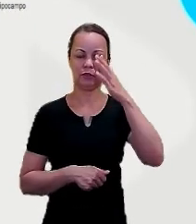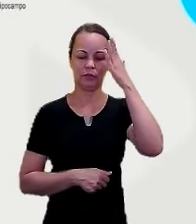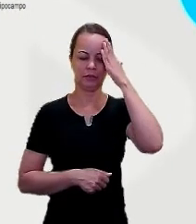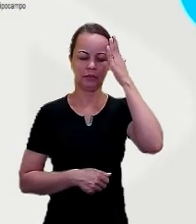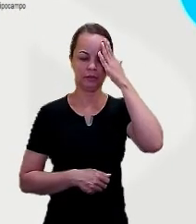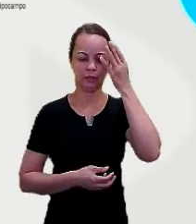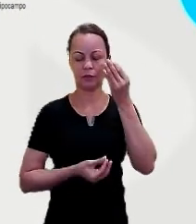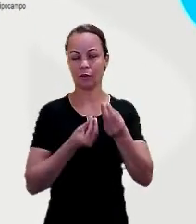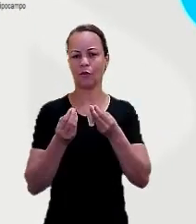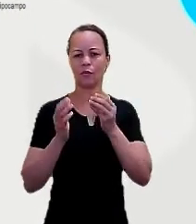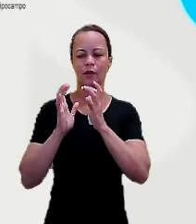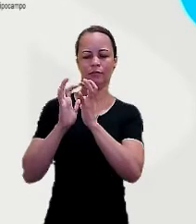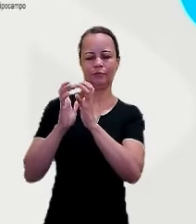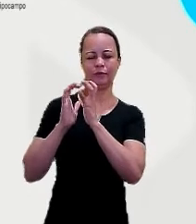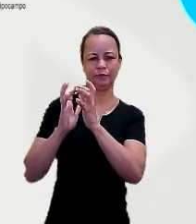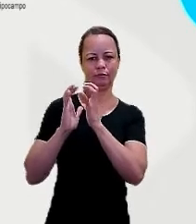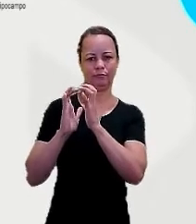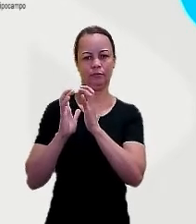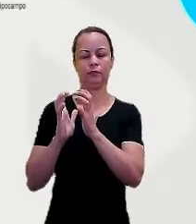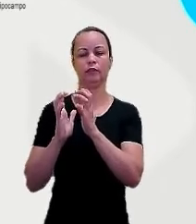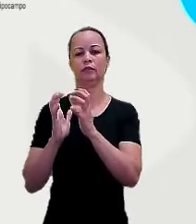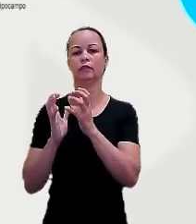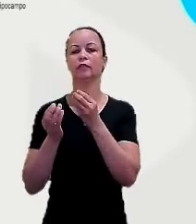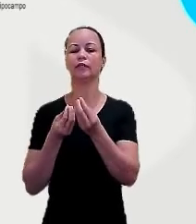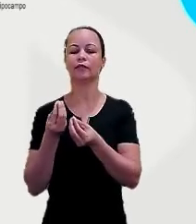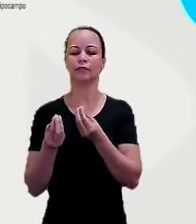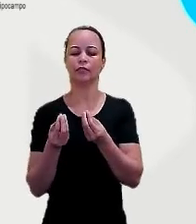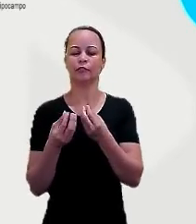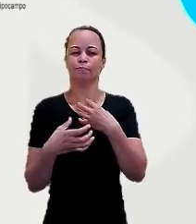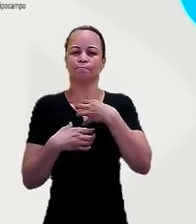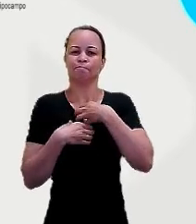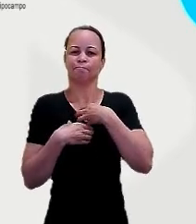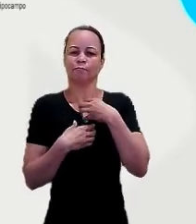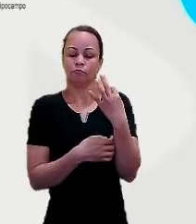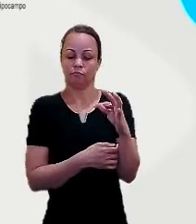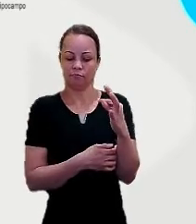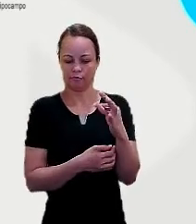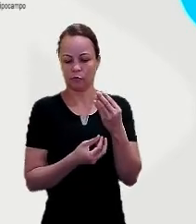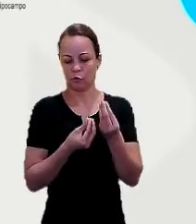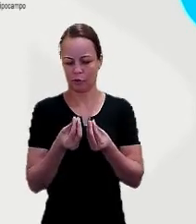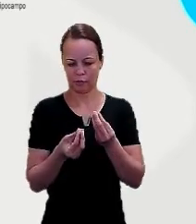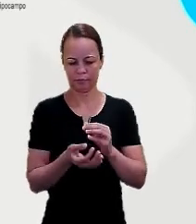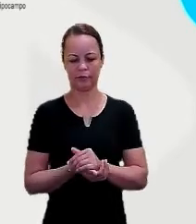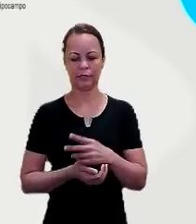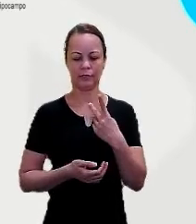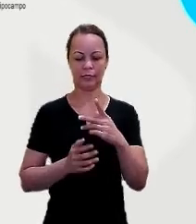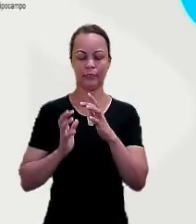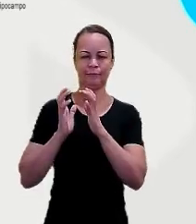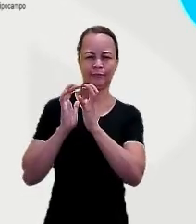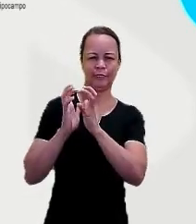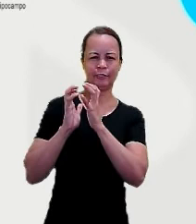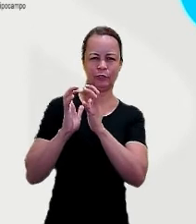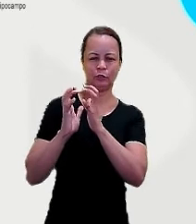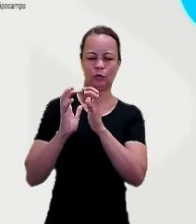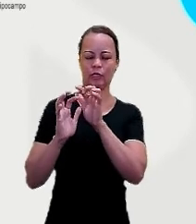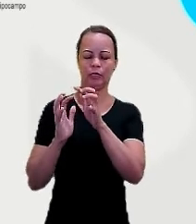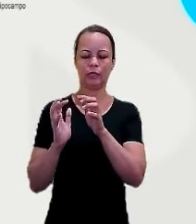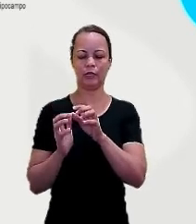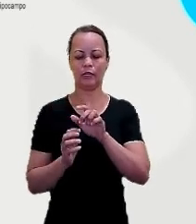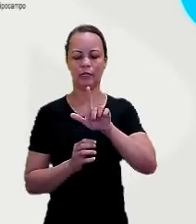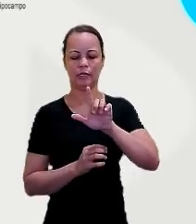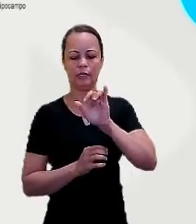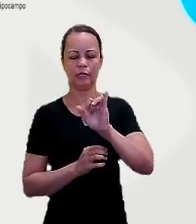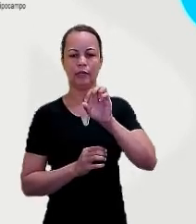essa área do cérebro que estaria associada à angústia da dor? Seria essa região, que estaria muito intimamente associada à região límbica, né? A região